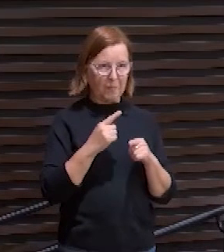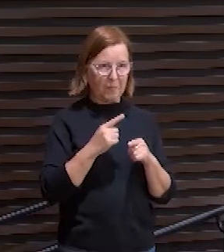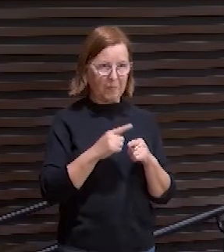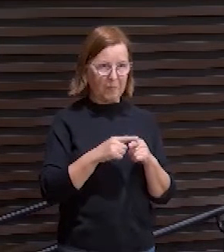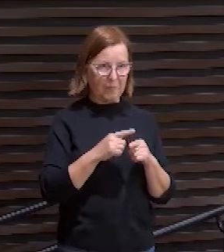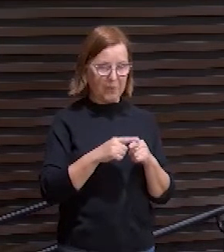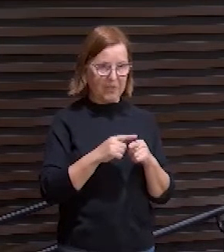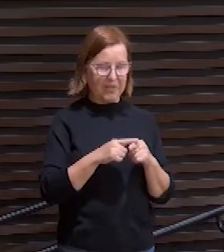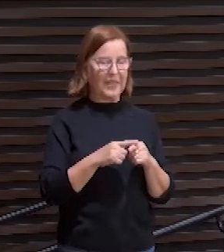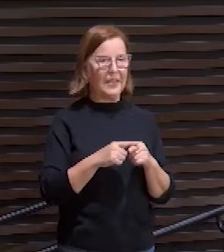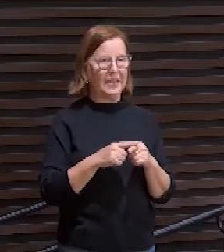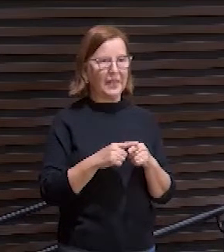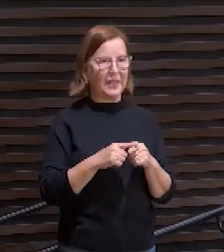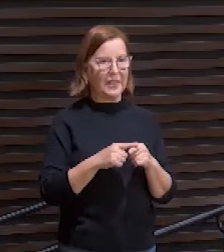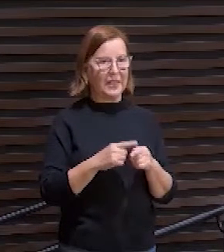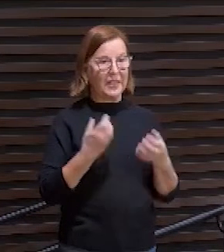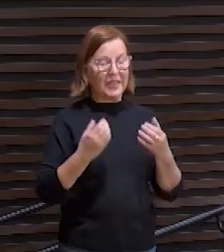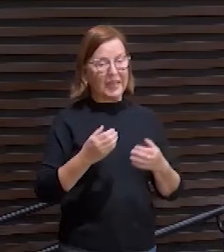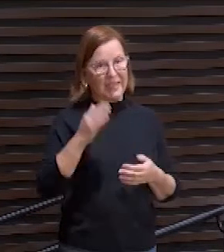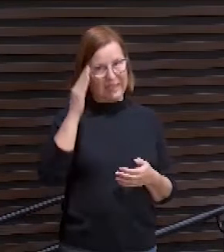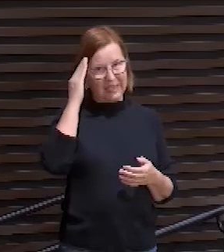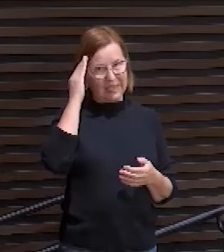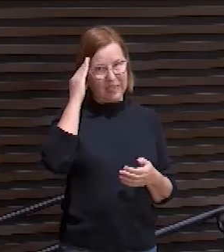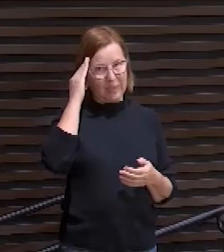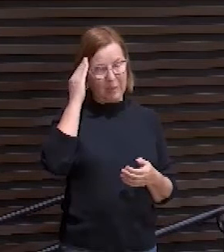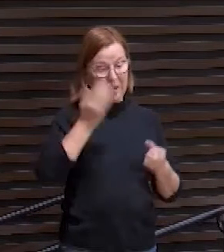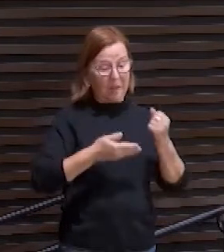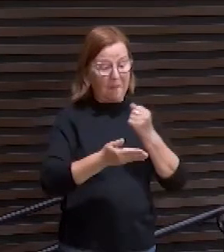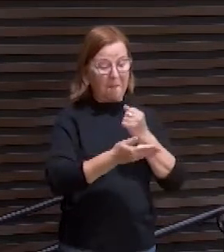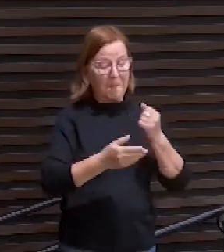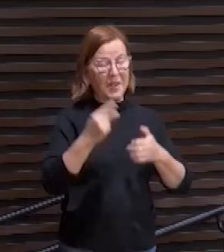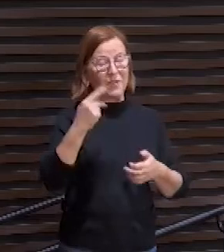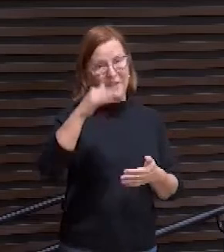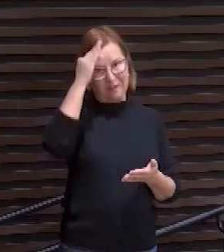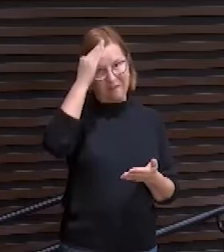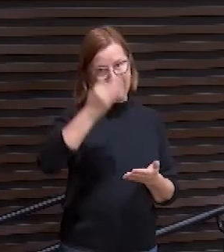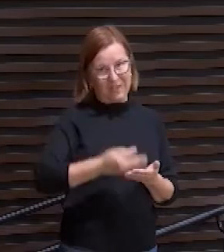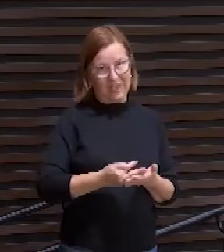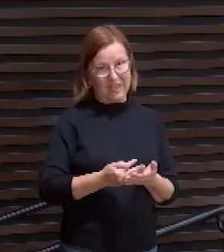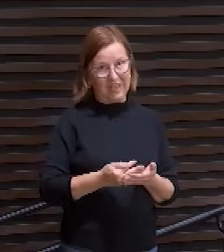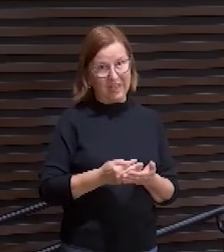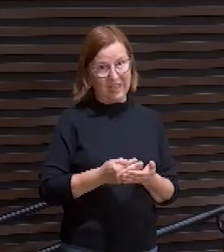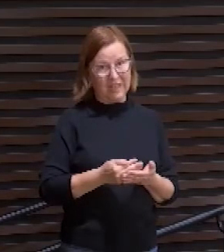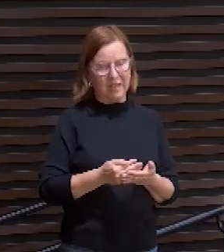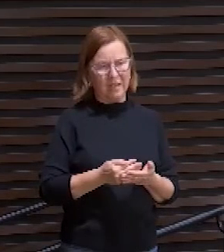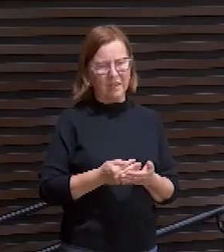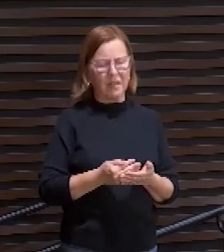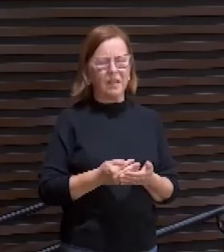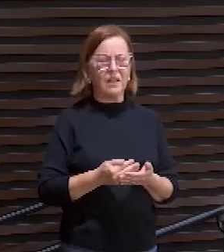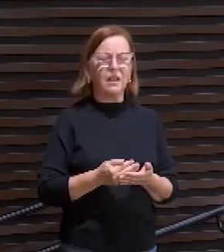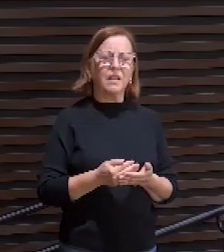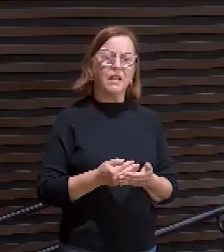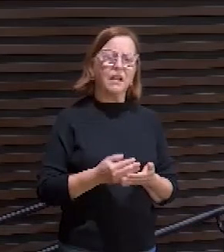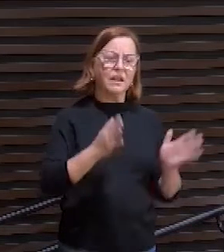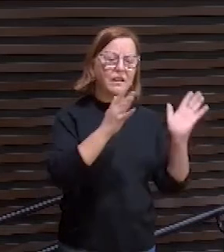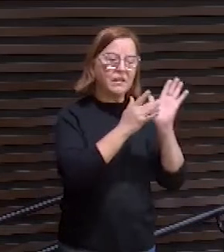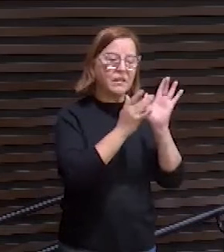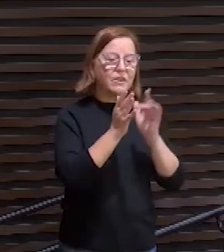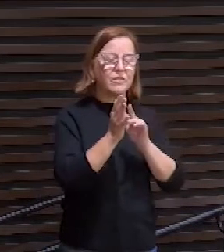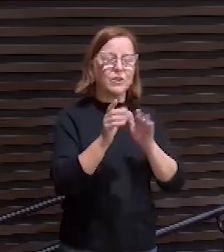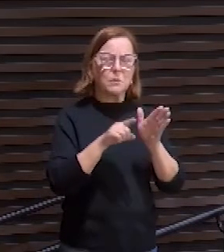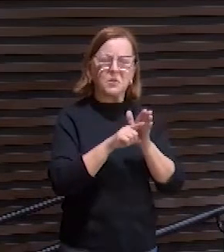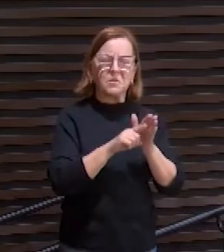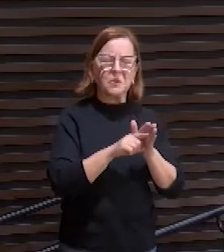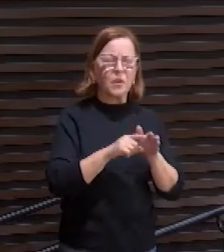sua crença. E Jesus responde com a pergunta: por que me chamas bom? Ninguém é bom senão um, que